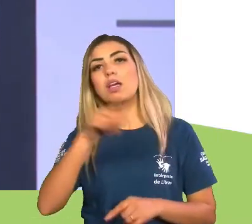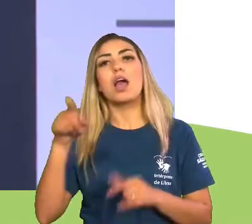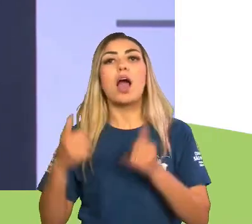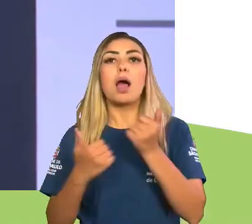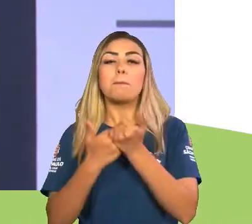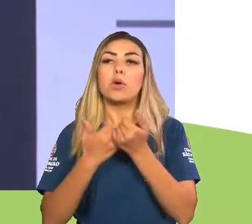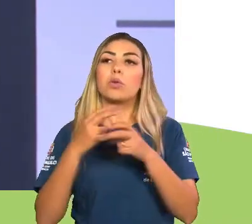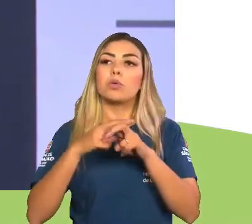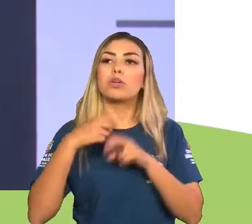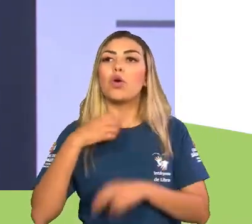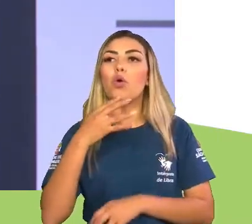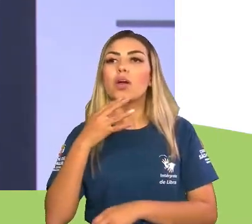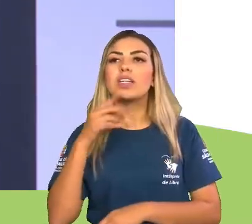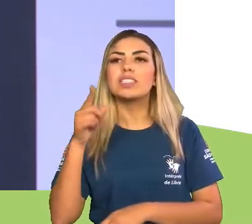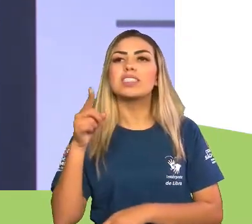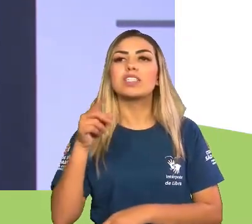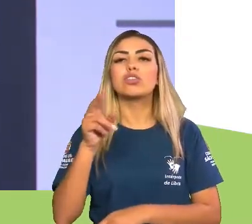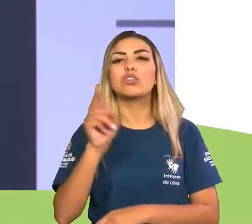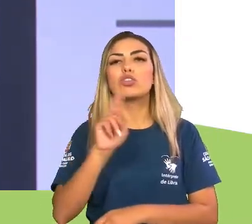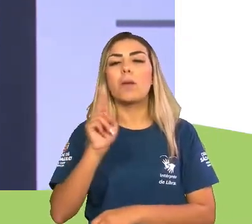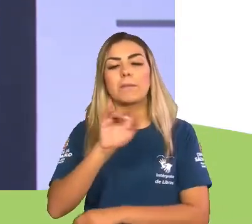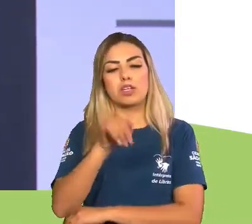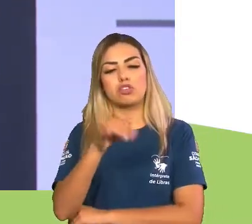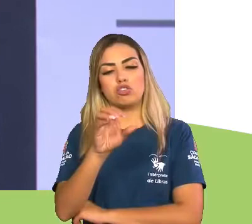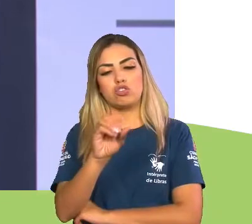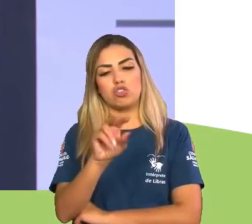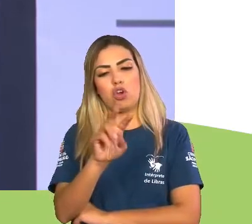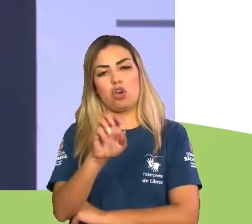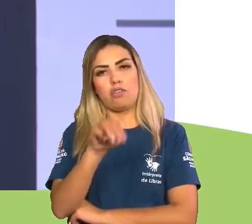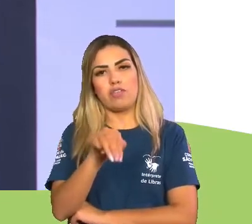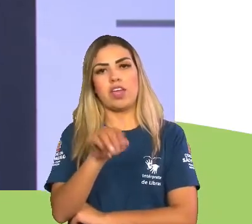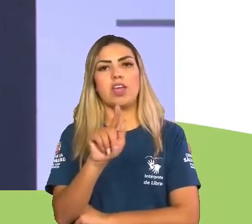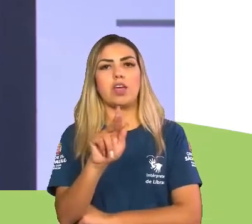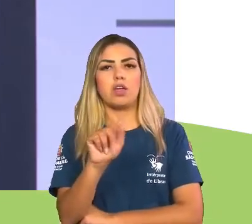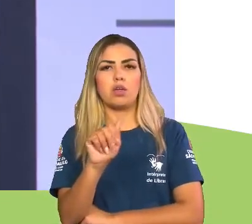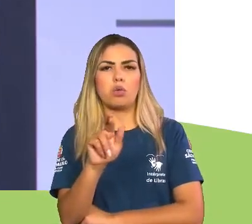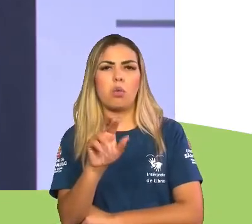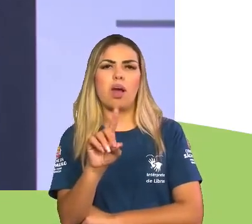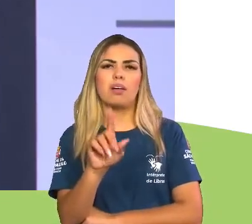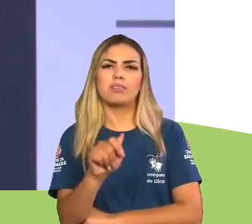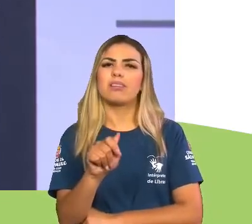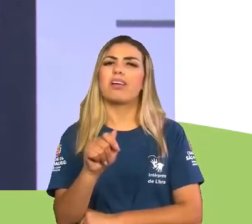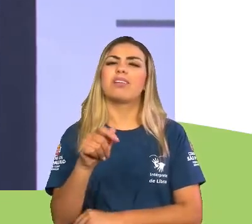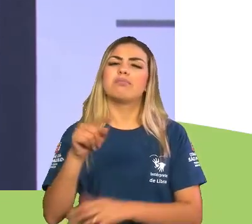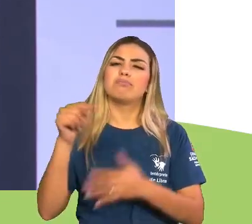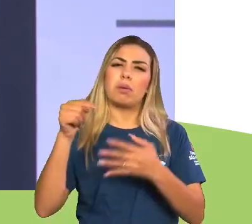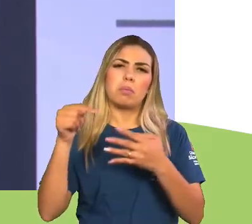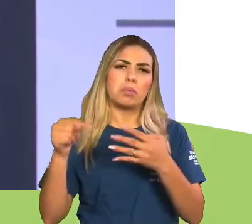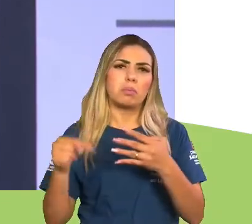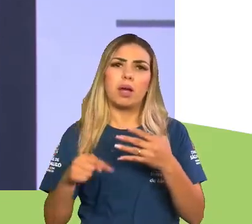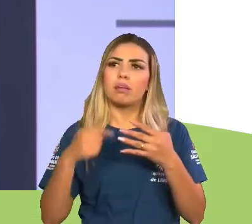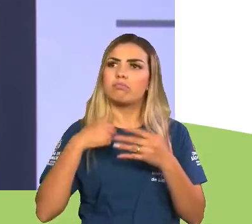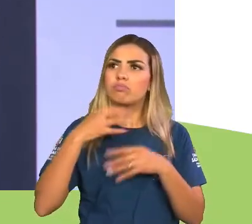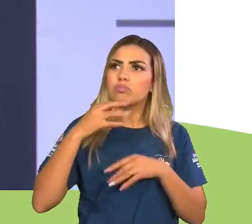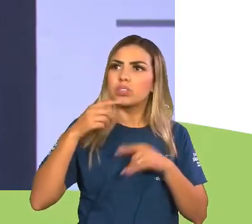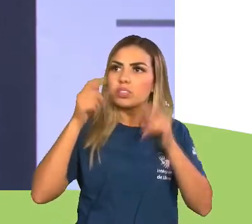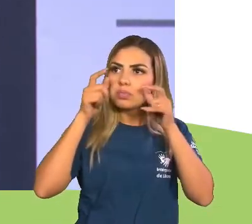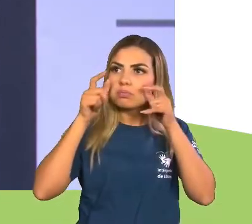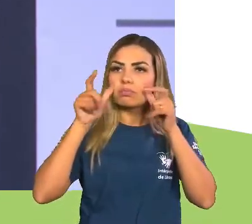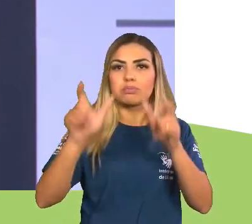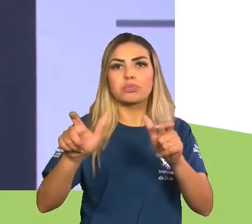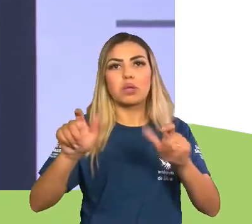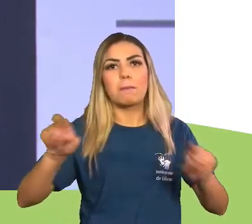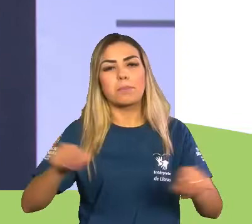a Jovem Guarda. Conheci Roberto Carlos Novo, Jerry Adriani, todos esses, e me interessei muito